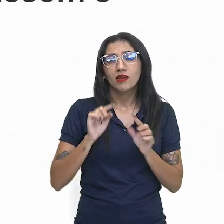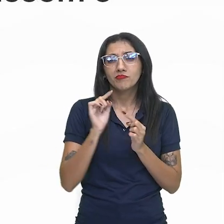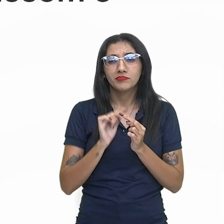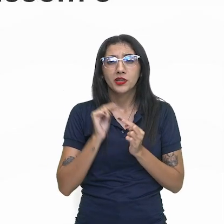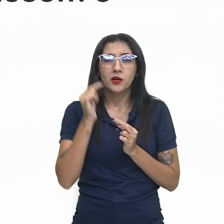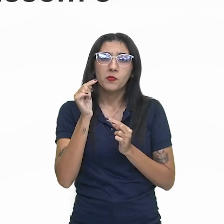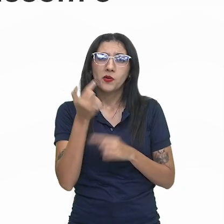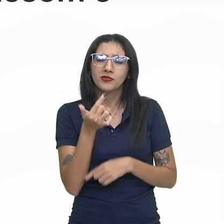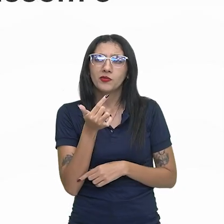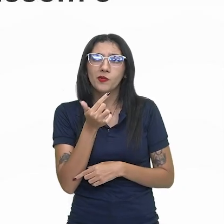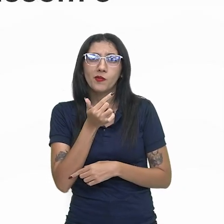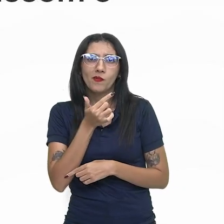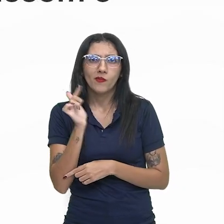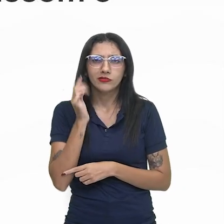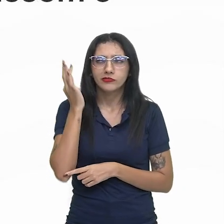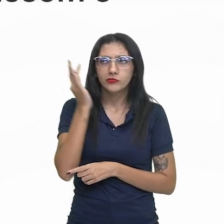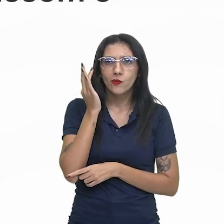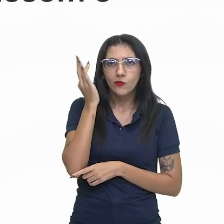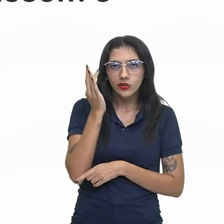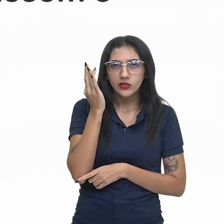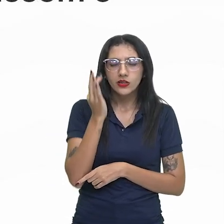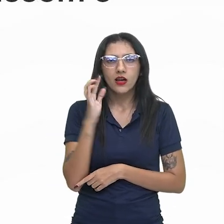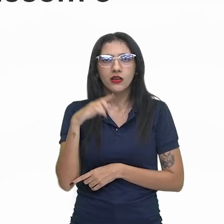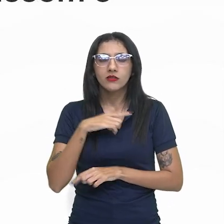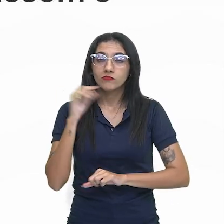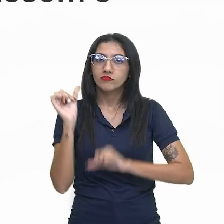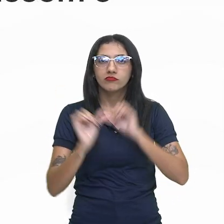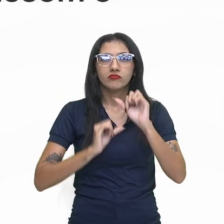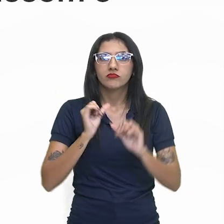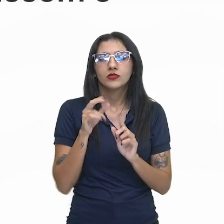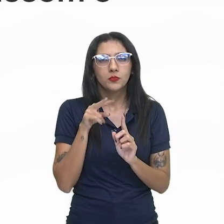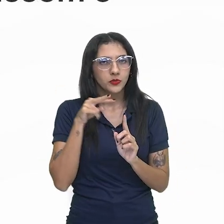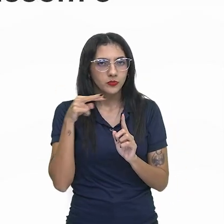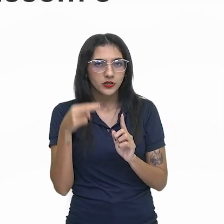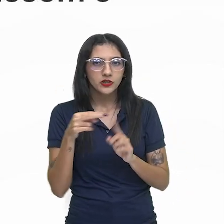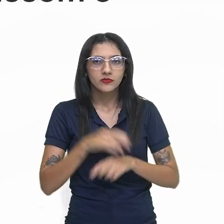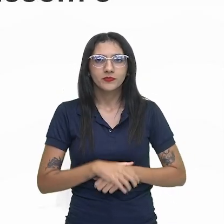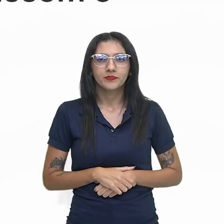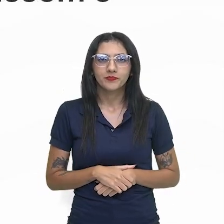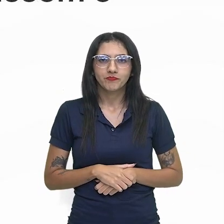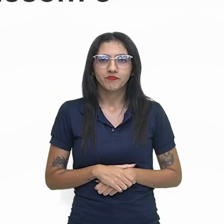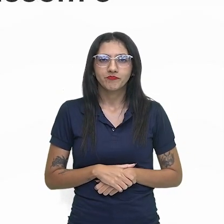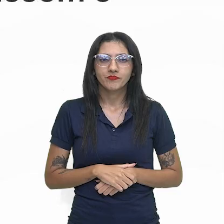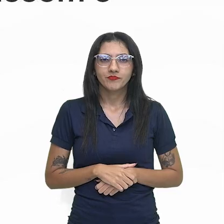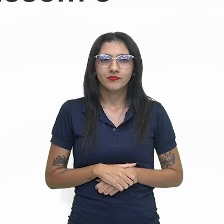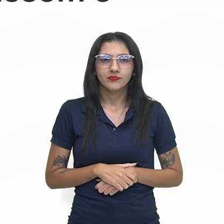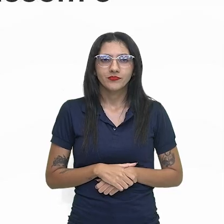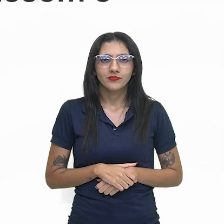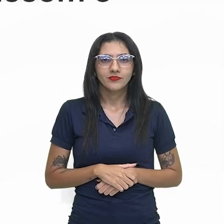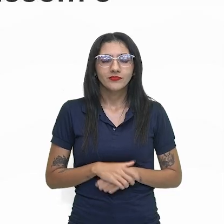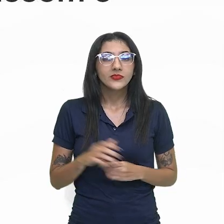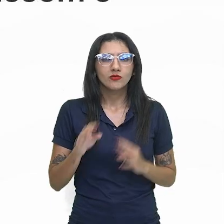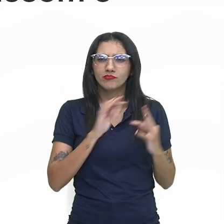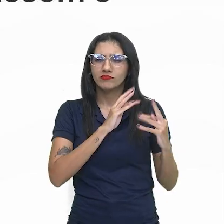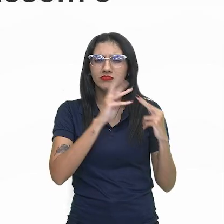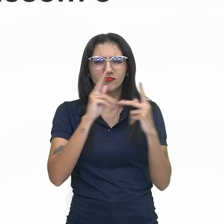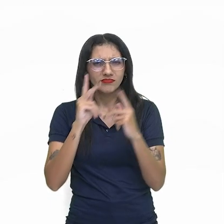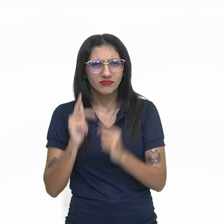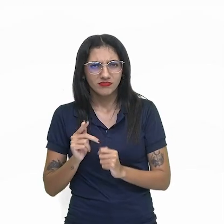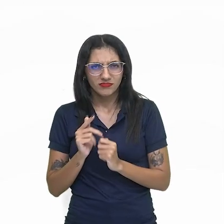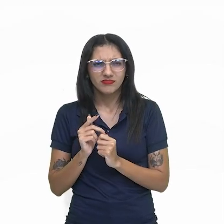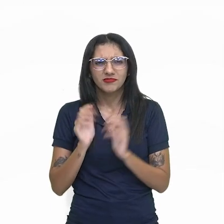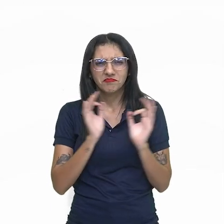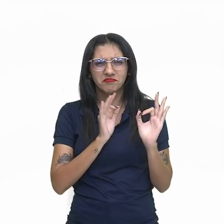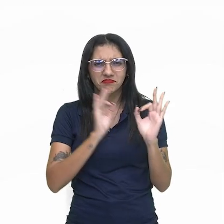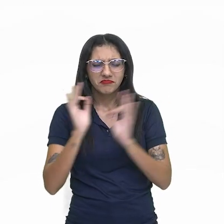outras reflexões e ela vai, então, mudar a sua perspectiva. Então, toda essa situação, né, que nós vimos, e